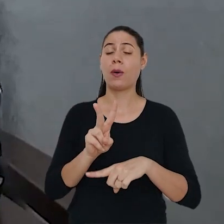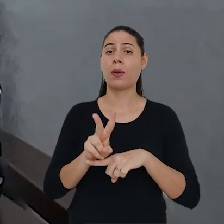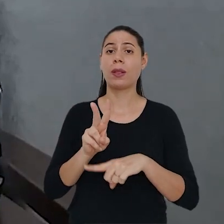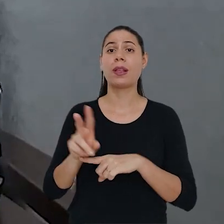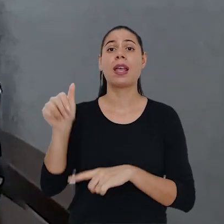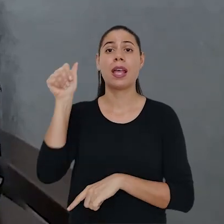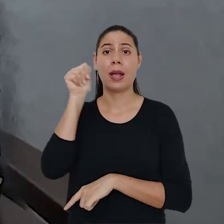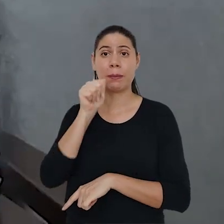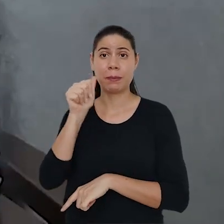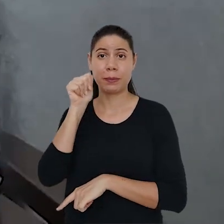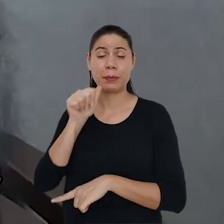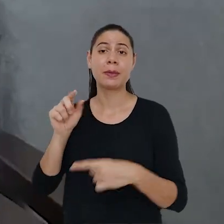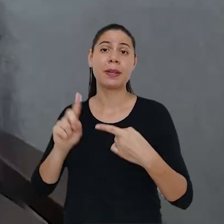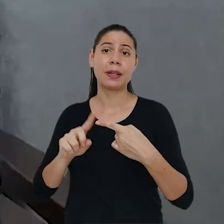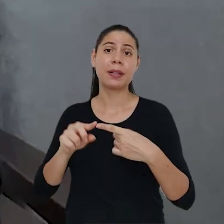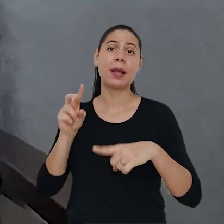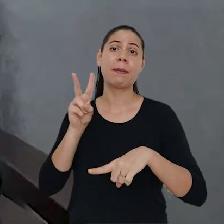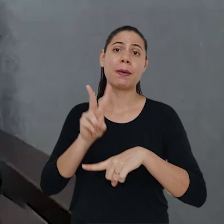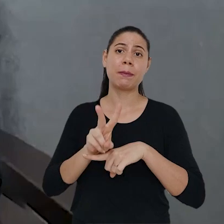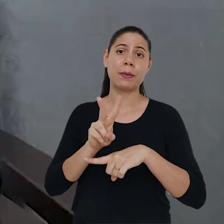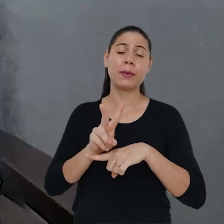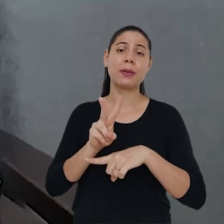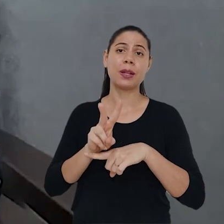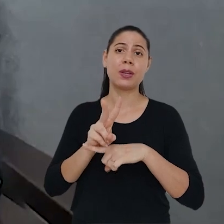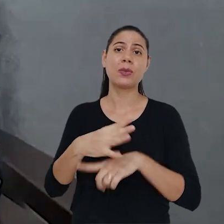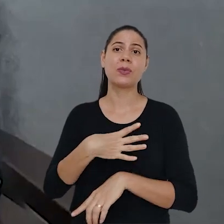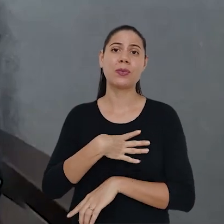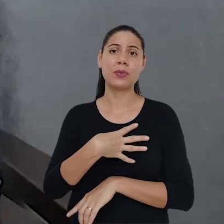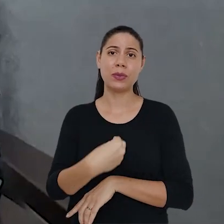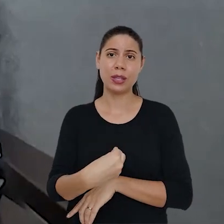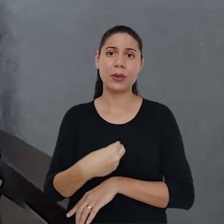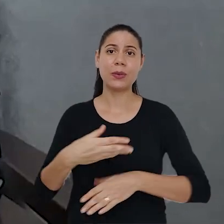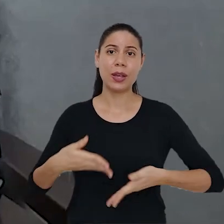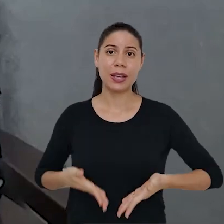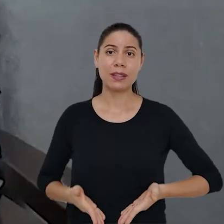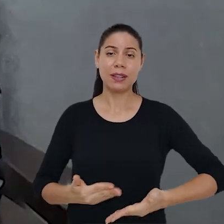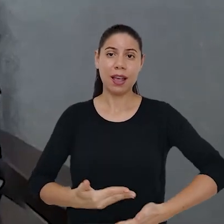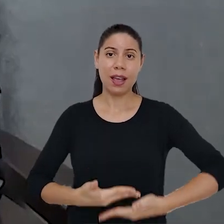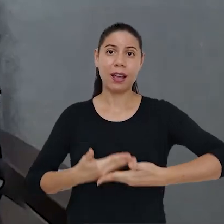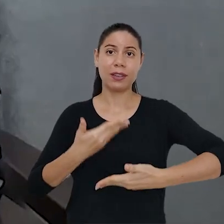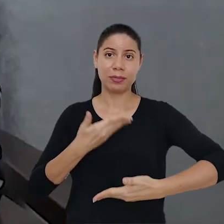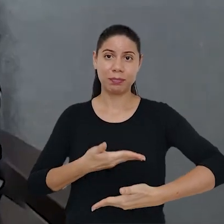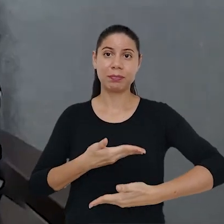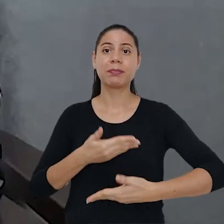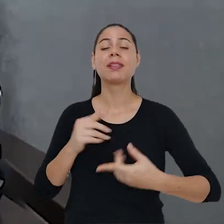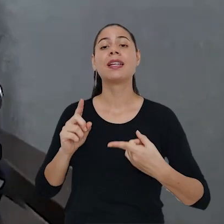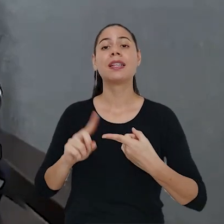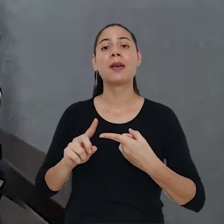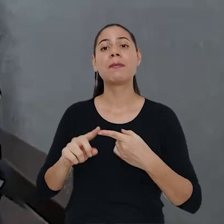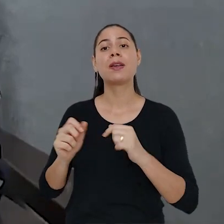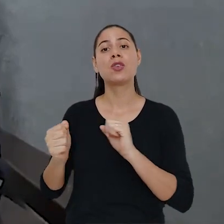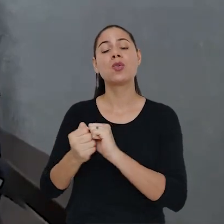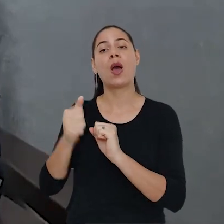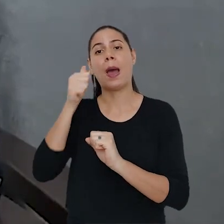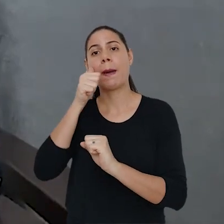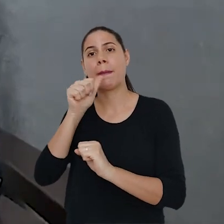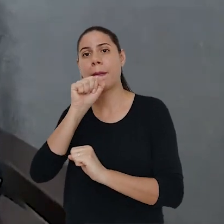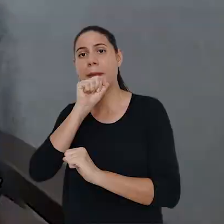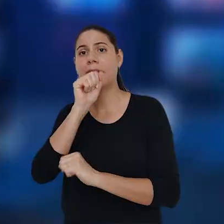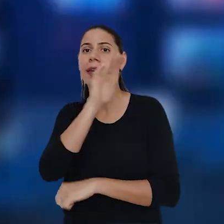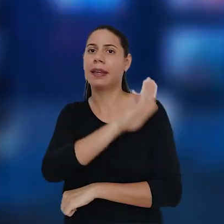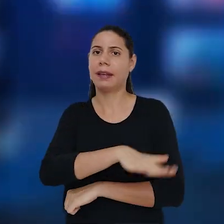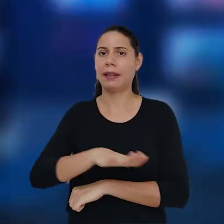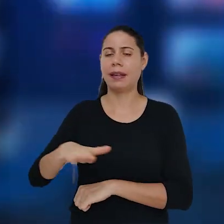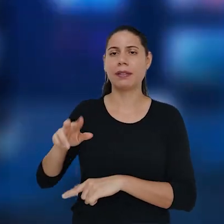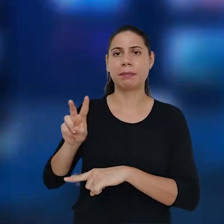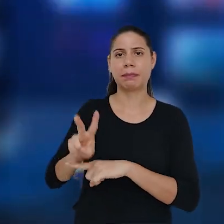as mulheres quanto também aos nascituros, tá? A proteção então aí engloba as mães e as